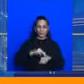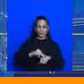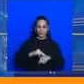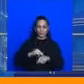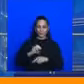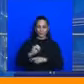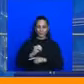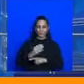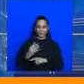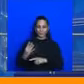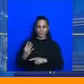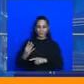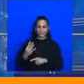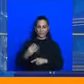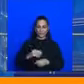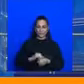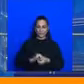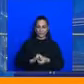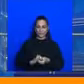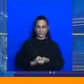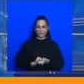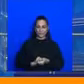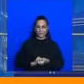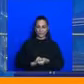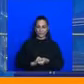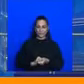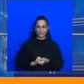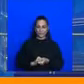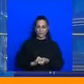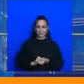04. Marrom 04.